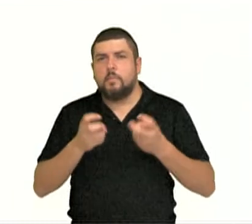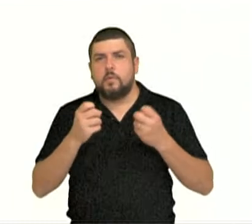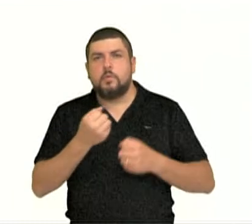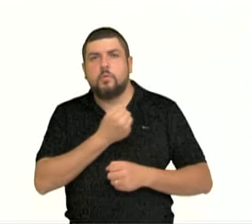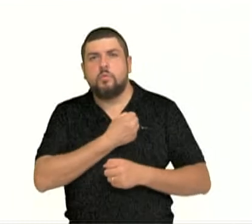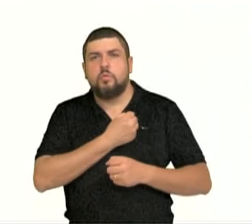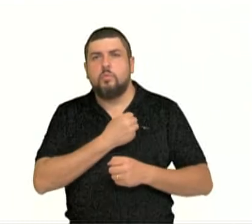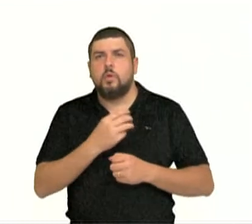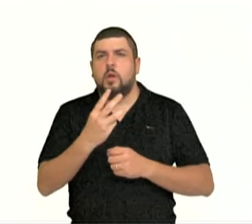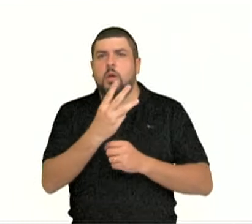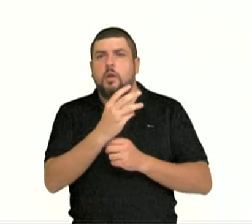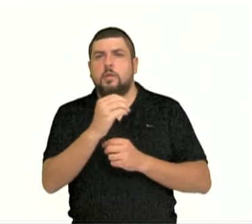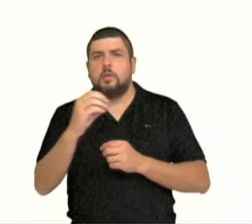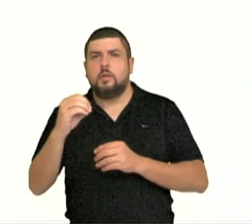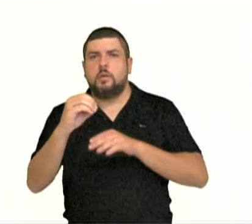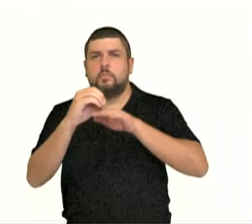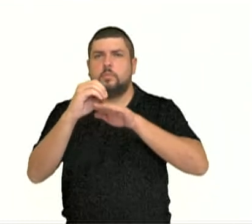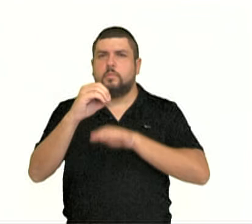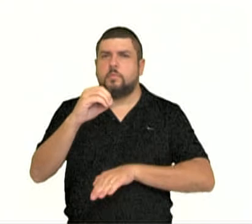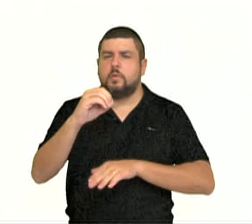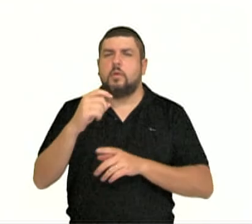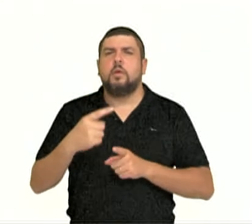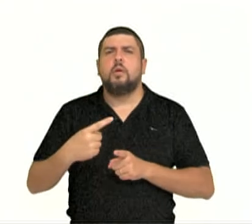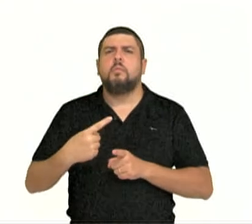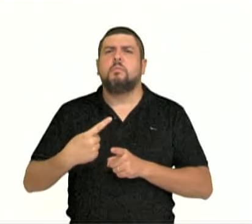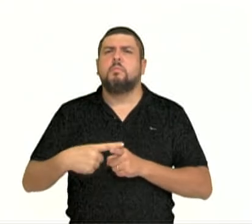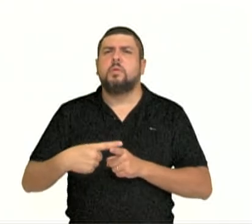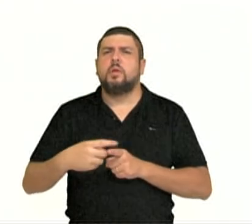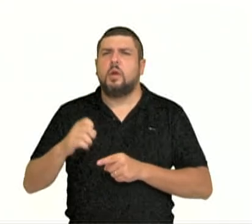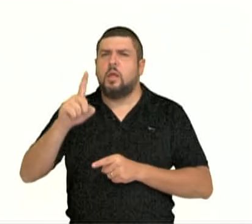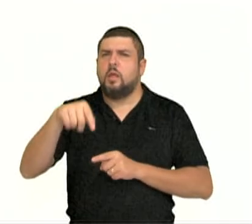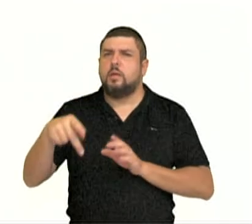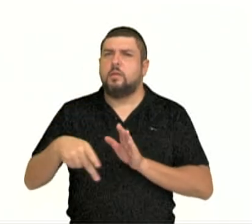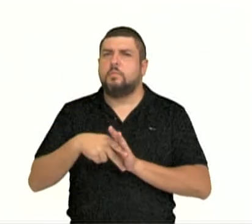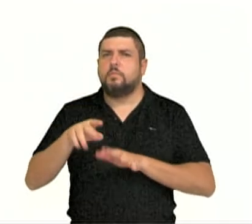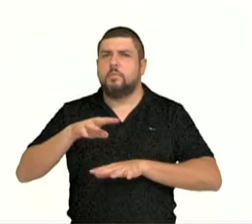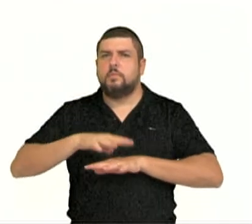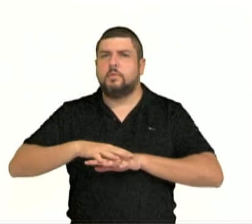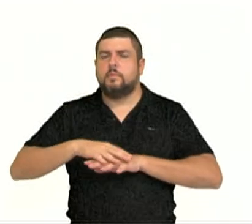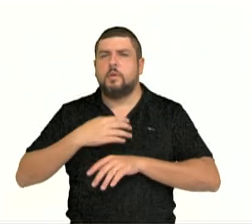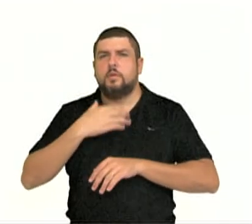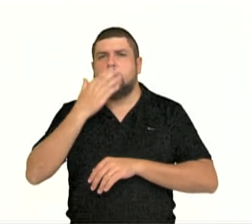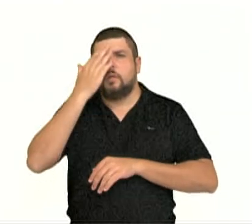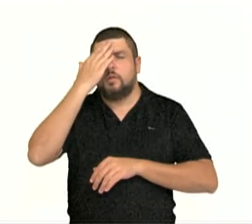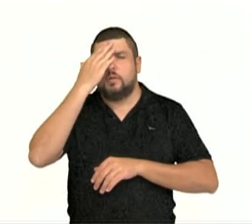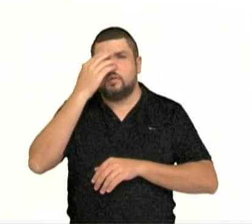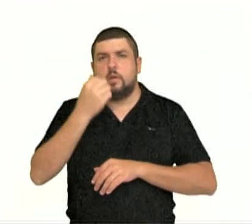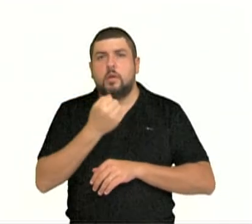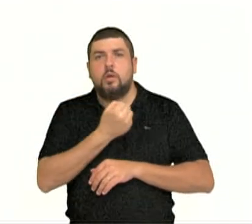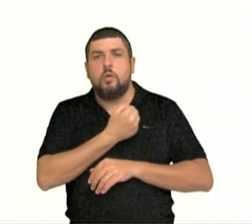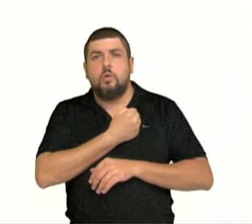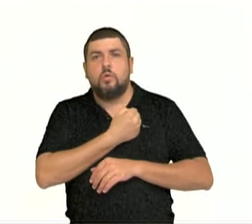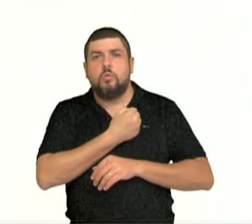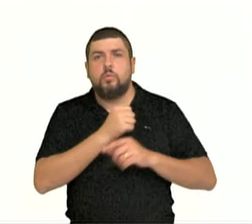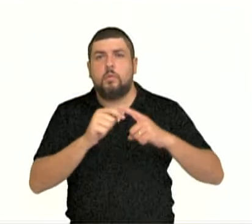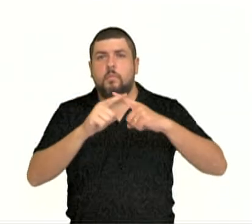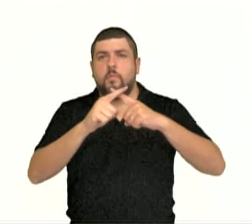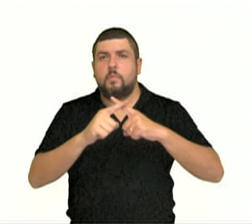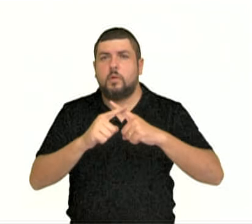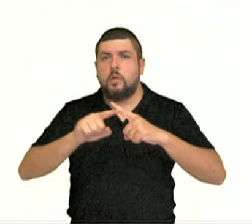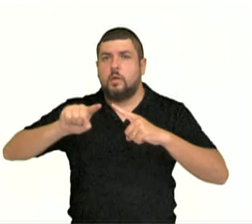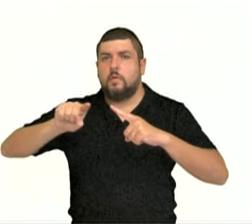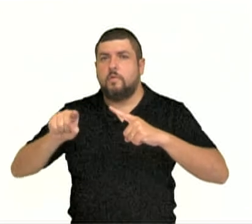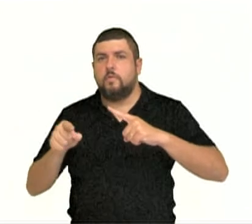300, certo? Por que isso, meus queridos? É coisa da matemática. A gente sabe que quando se multiplica por um número decimal, a tendência do resultado